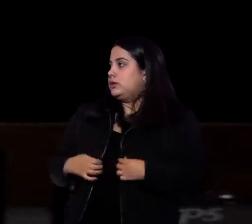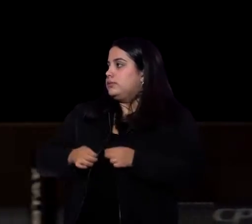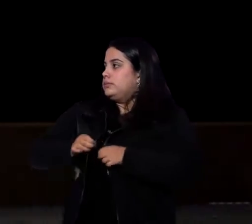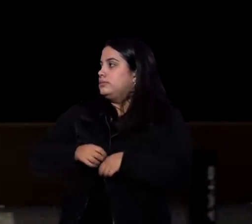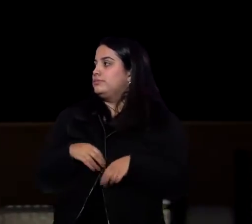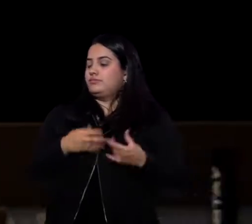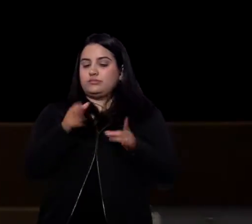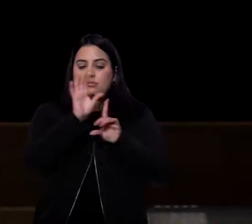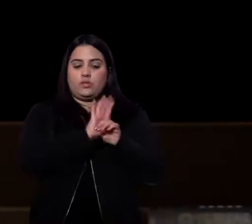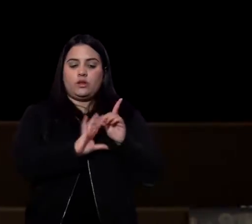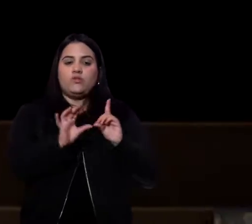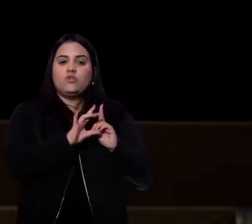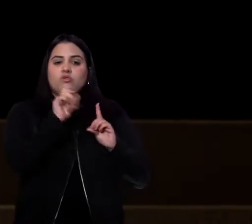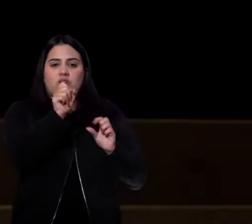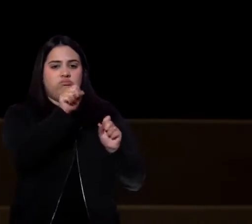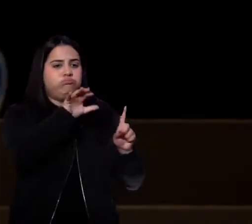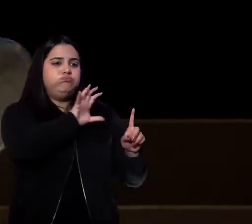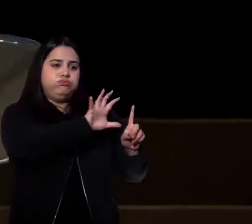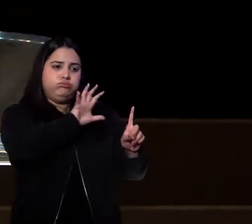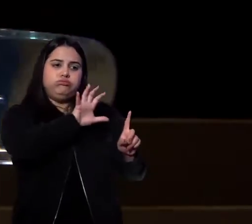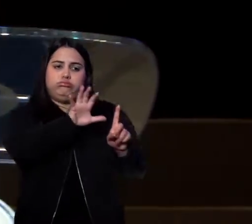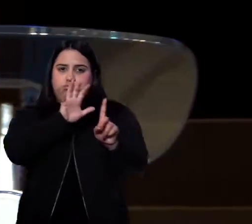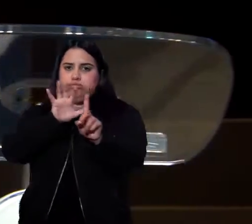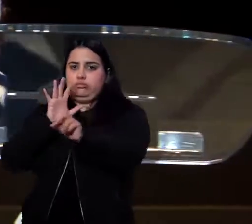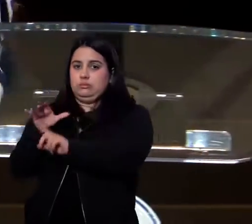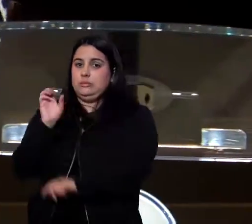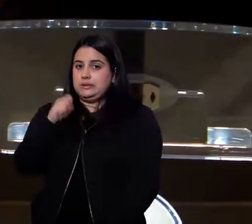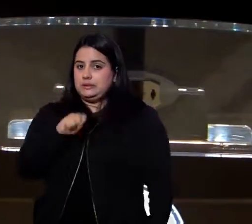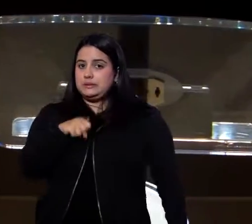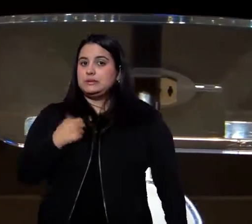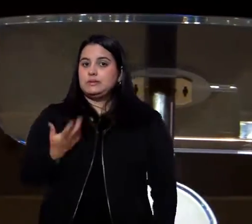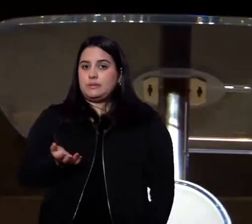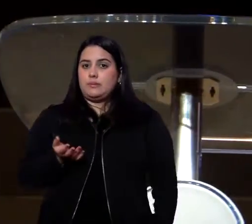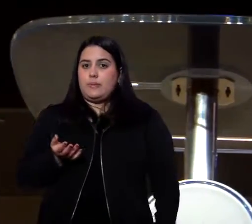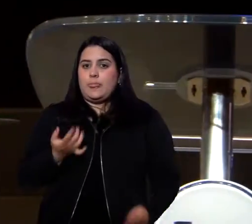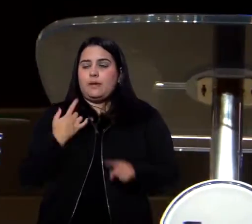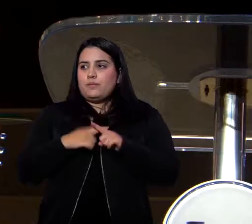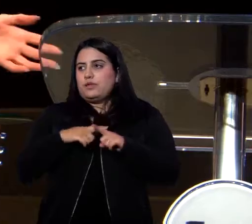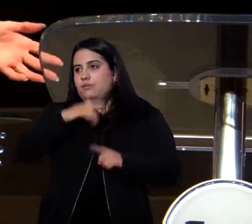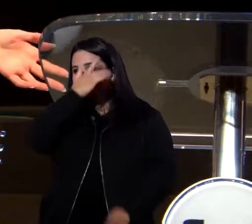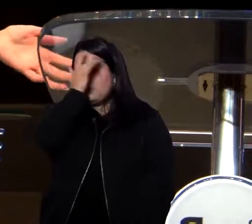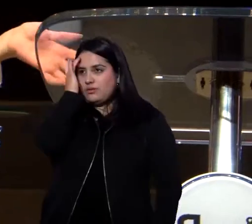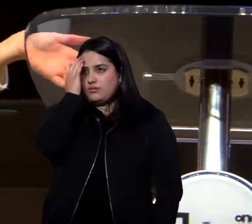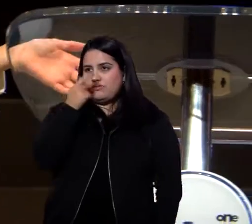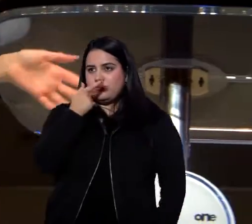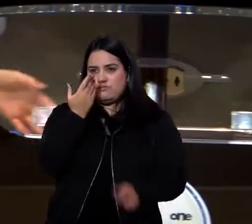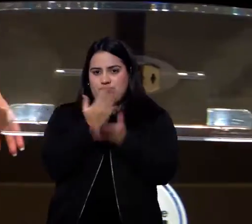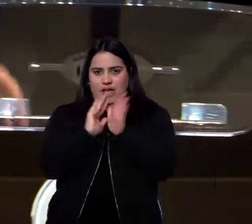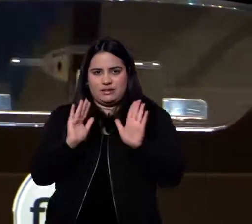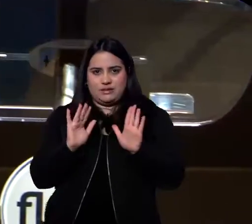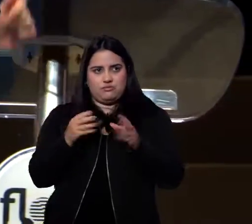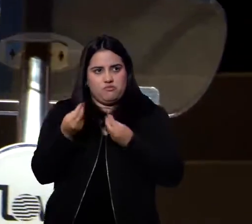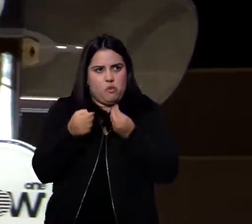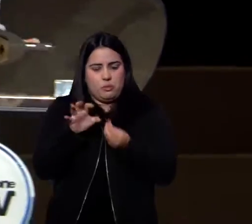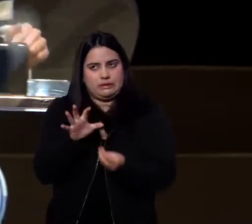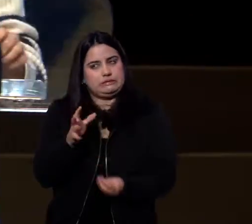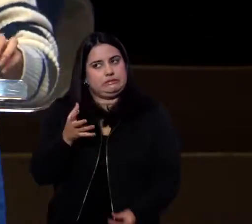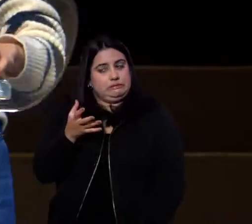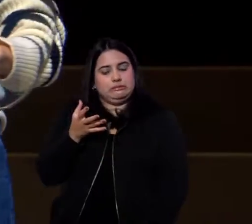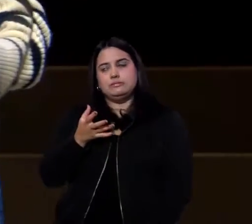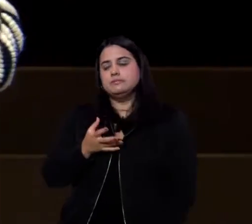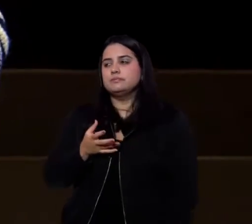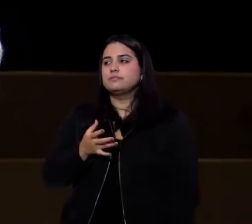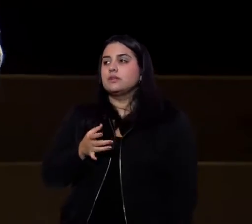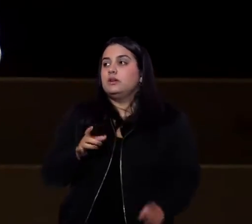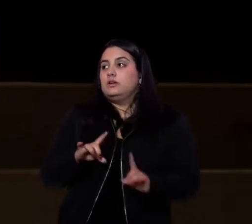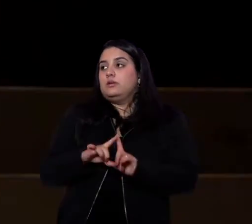foi muito impactante para muita gente, porque ninguém esperava que o Tarek fosse falar dessa maneira. Mas,